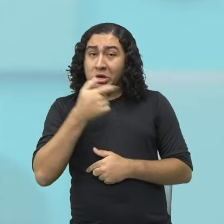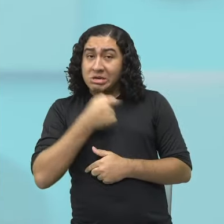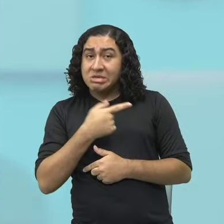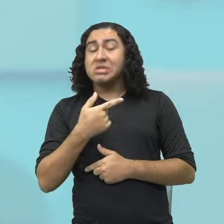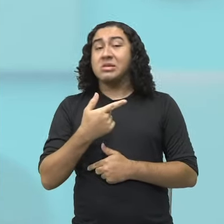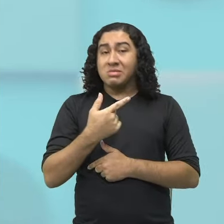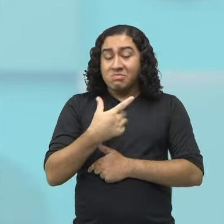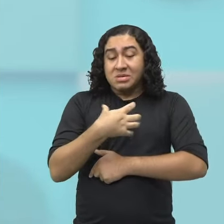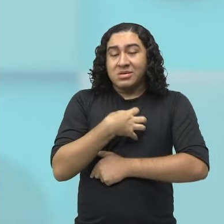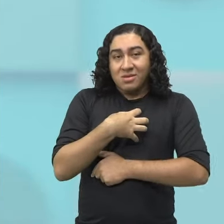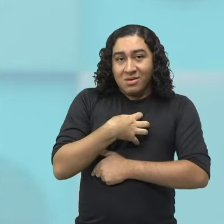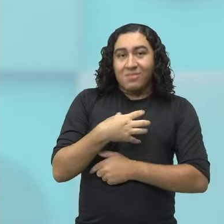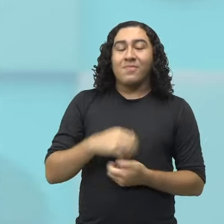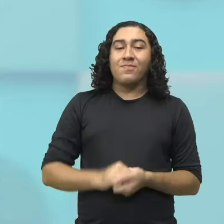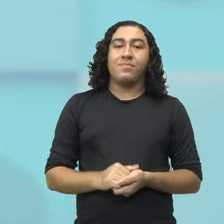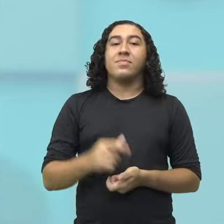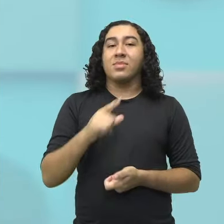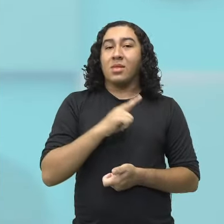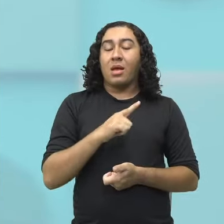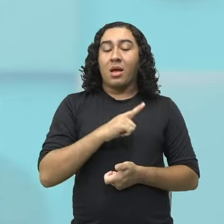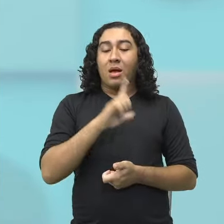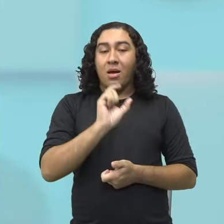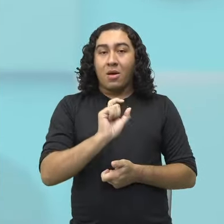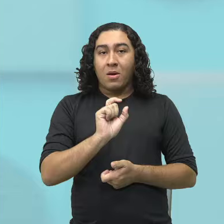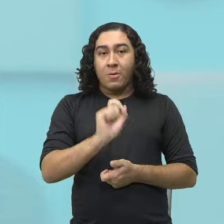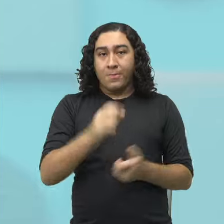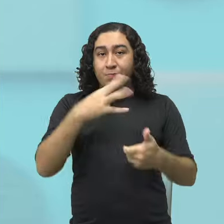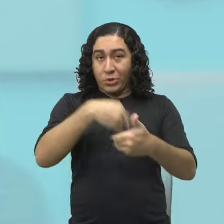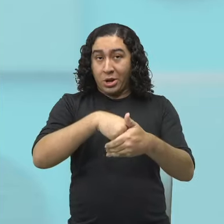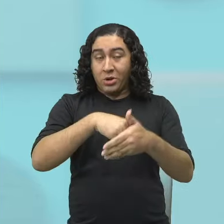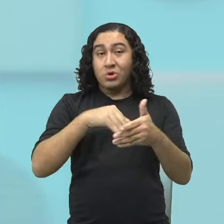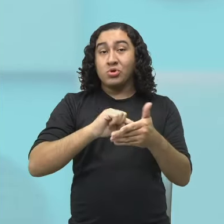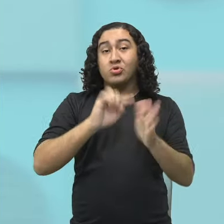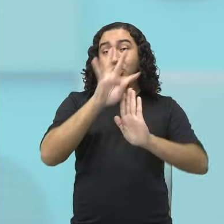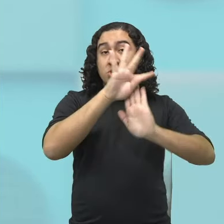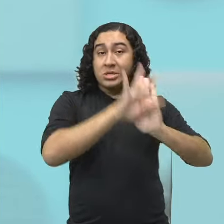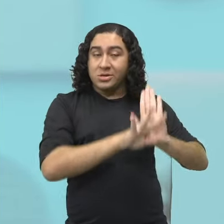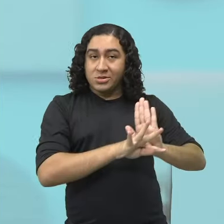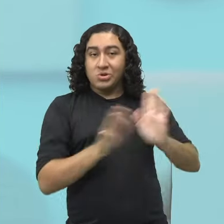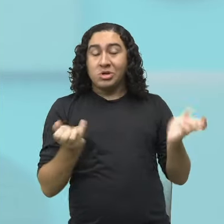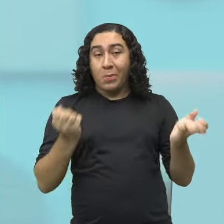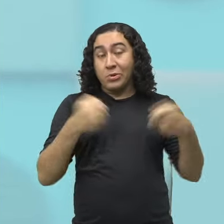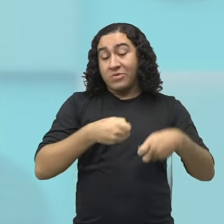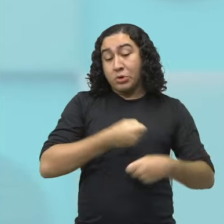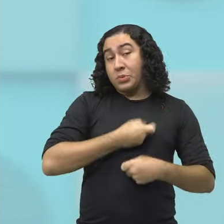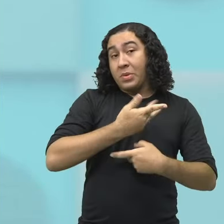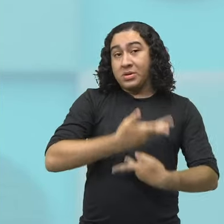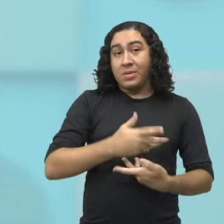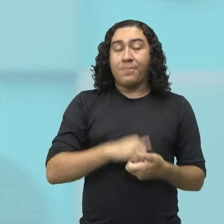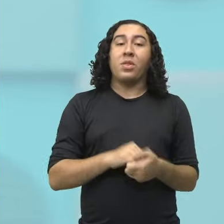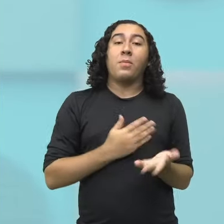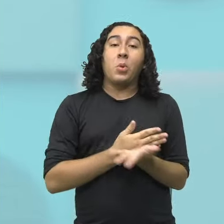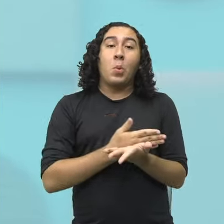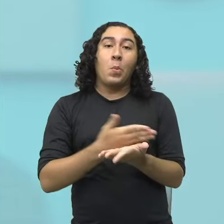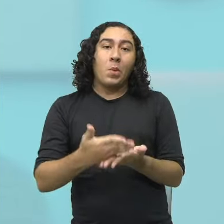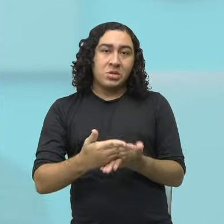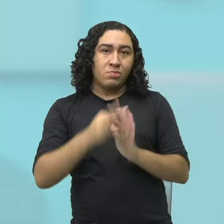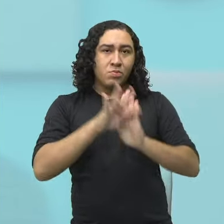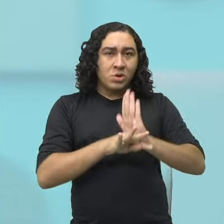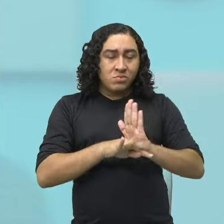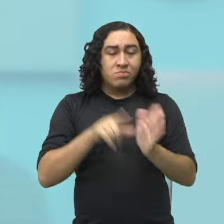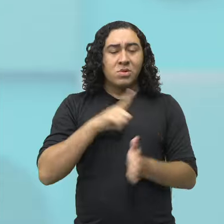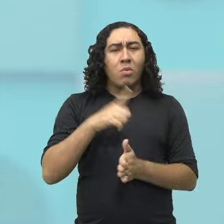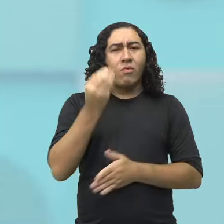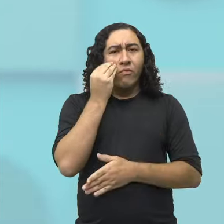linguagem humorística que nós temos aqui, que nós temos dentro dos nossos textos. Para nós iniciarmos, nós vamos ver